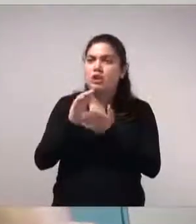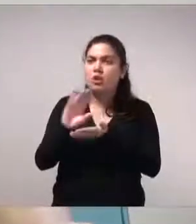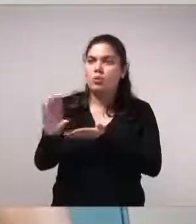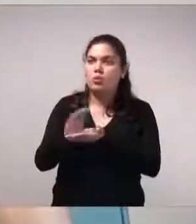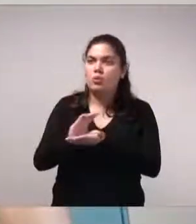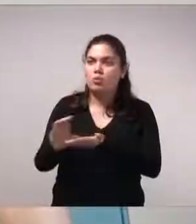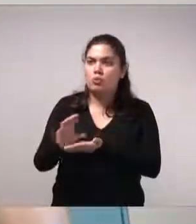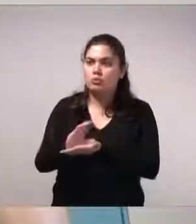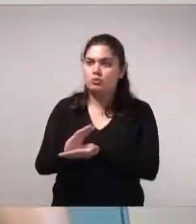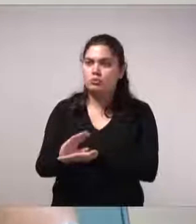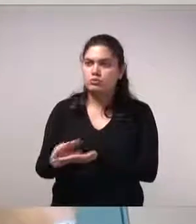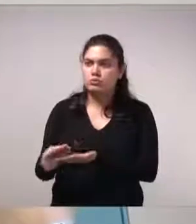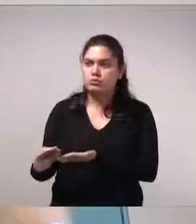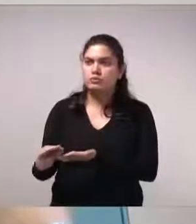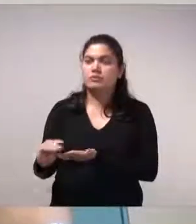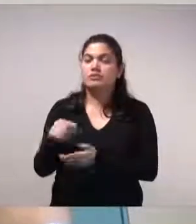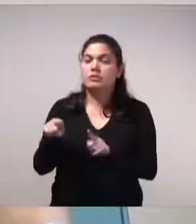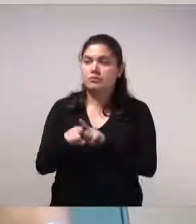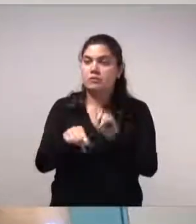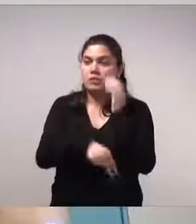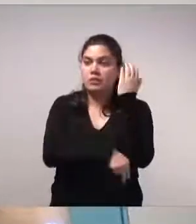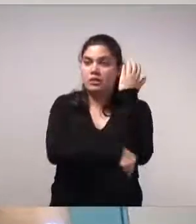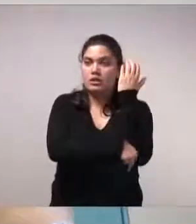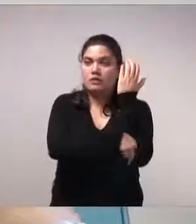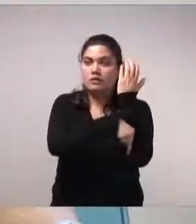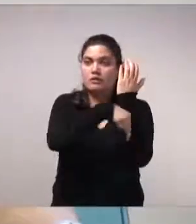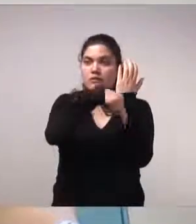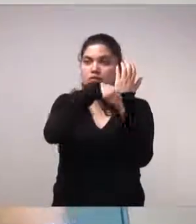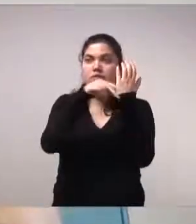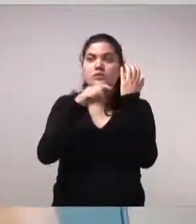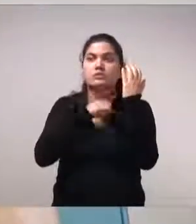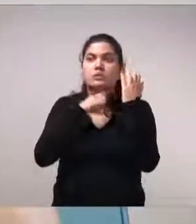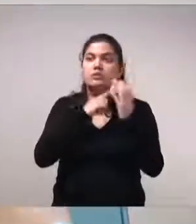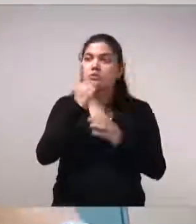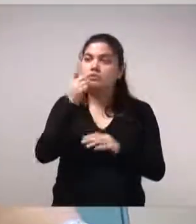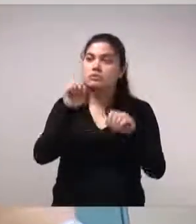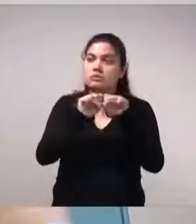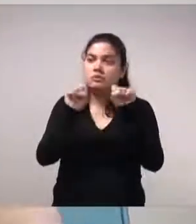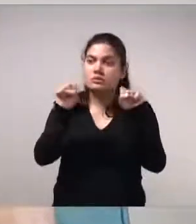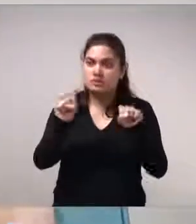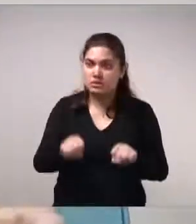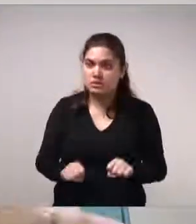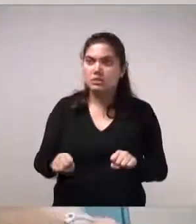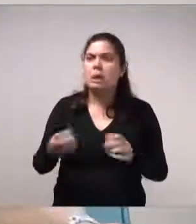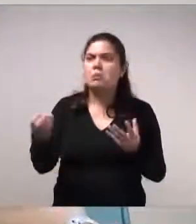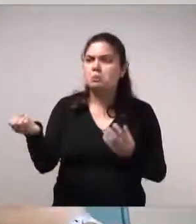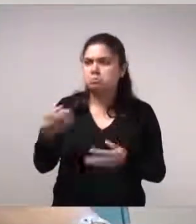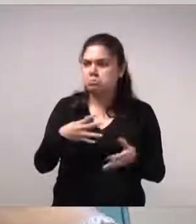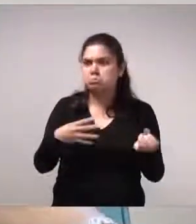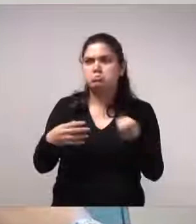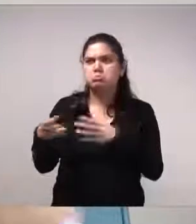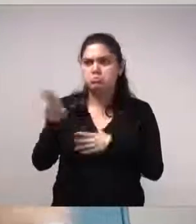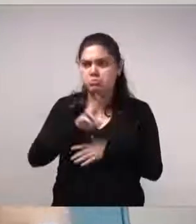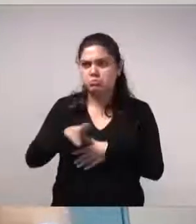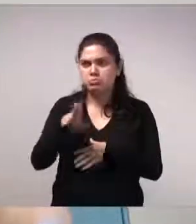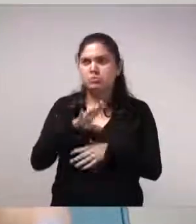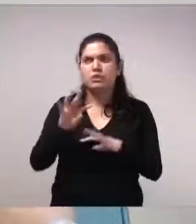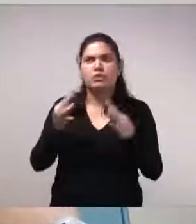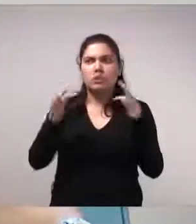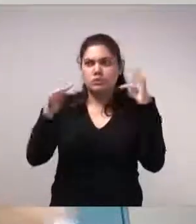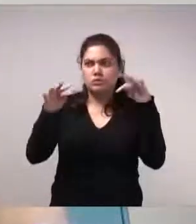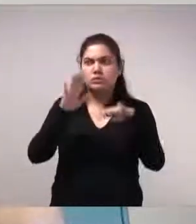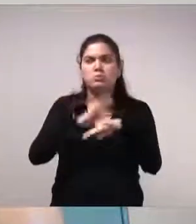E também nos elevadores, a gente vai ver que tivemos, com um sistema moderno, utilizando tecnologia mais